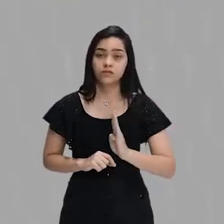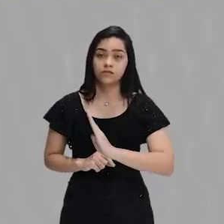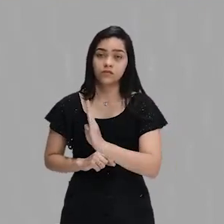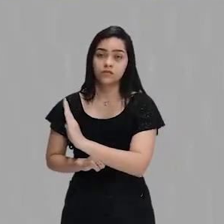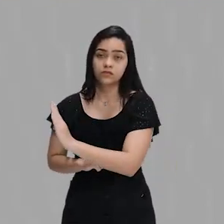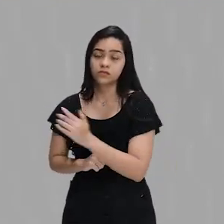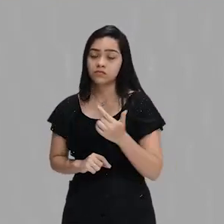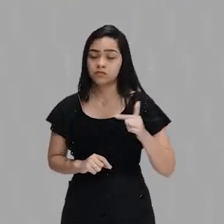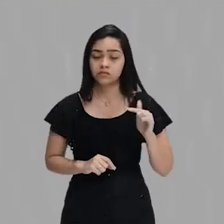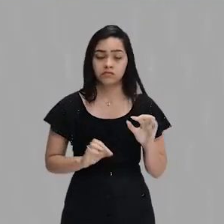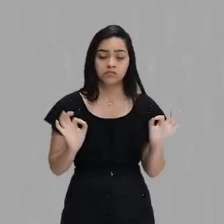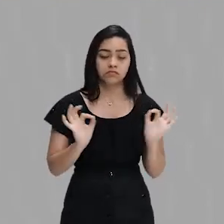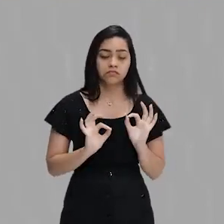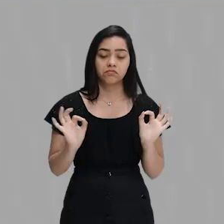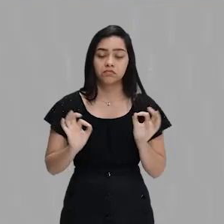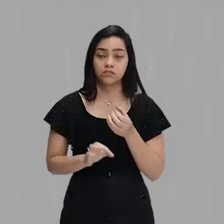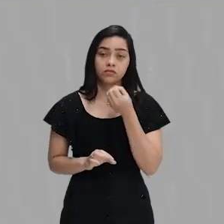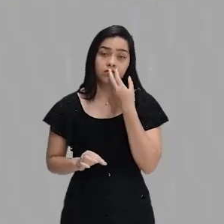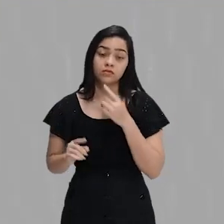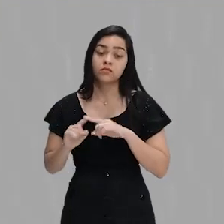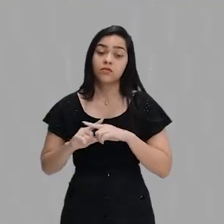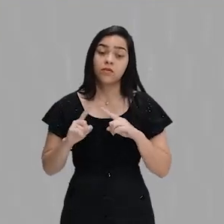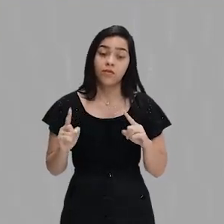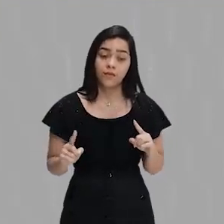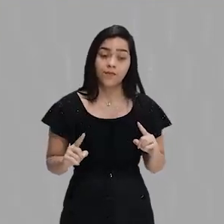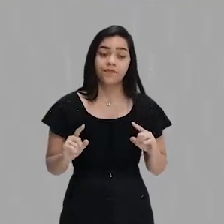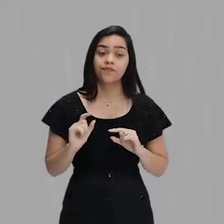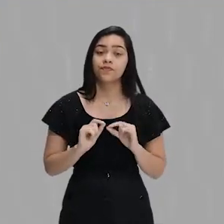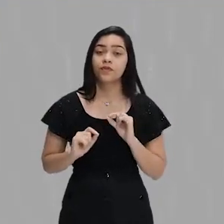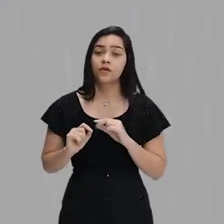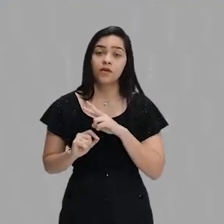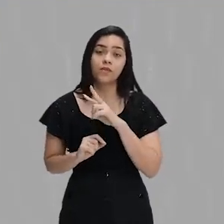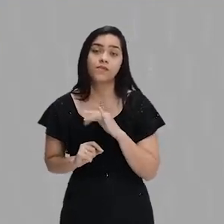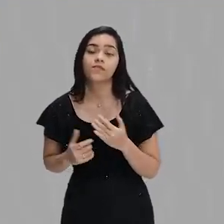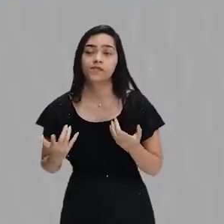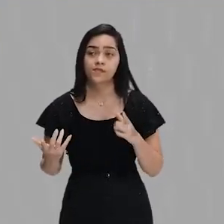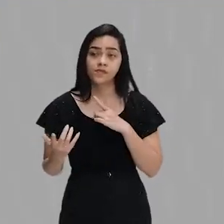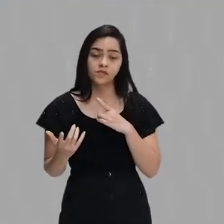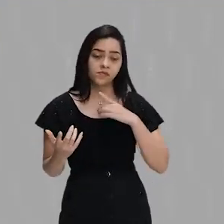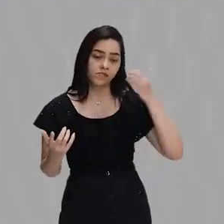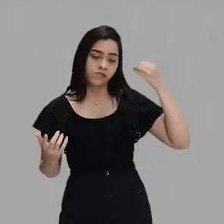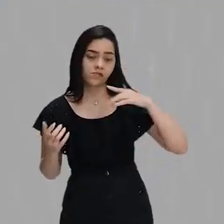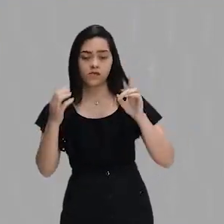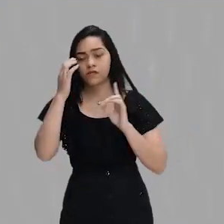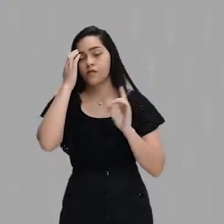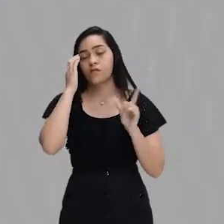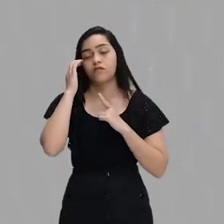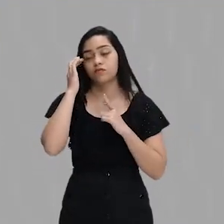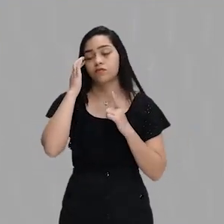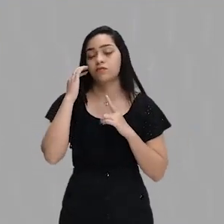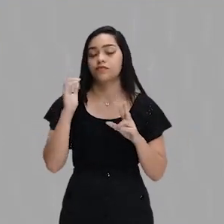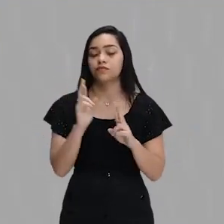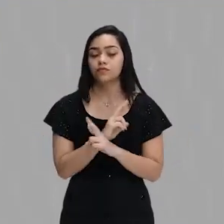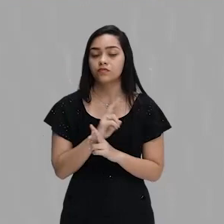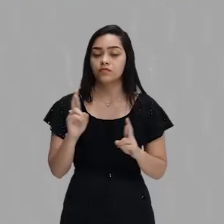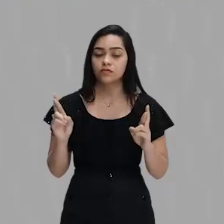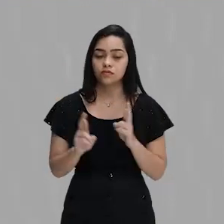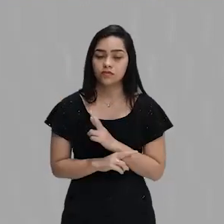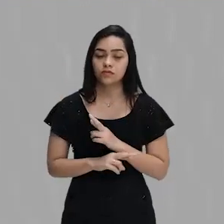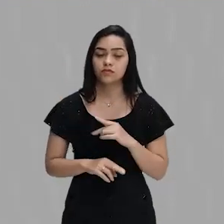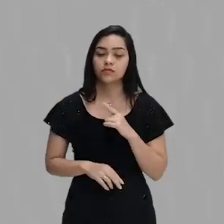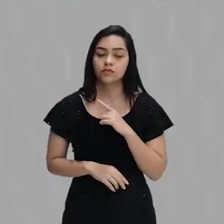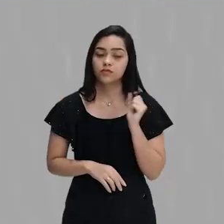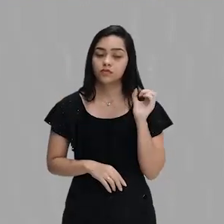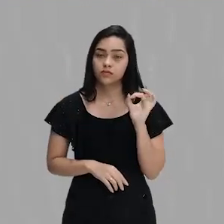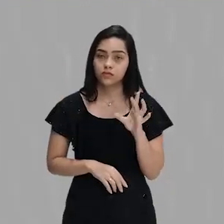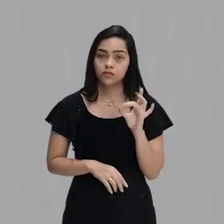tem nenhum benefício. Mas, ao mesmo tempo, ele não vai ter nenhum prejuízo com essa relação. Nessa relação, quem sai ganhando